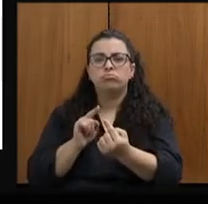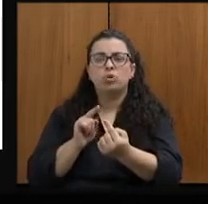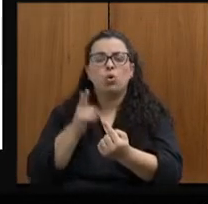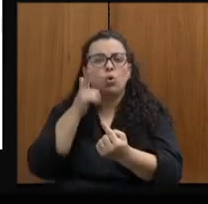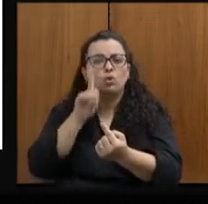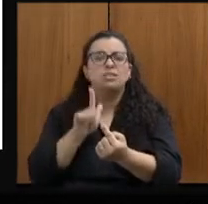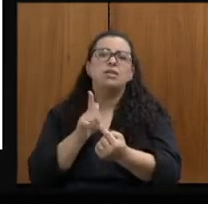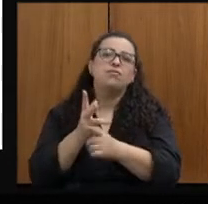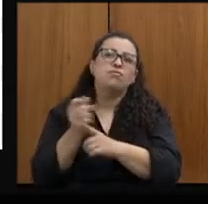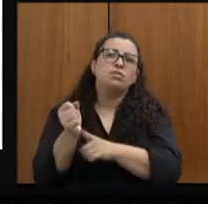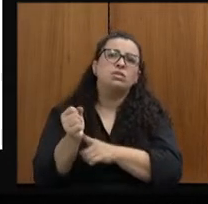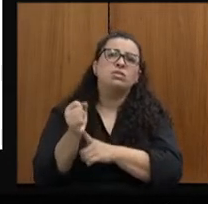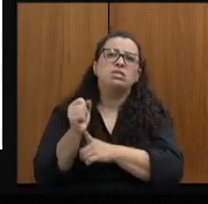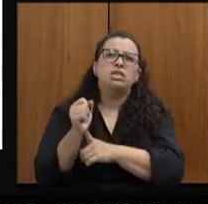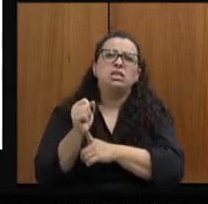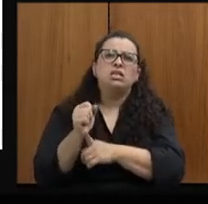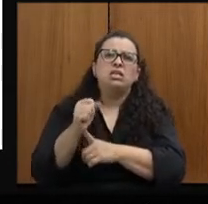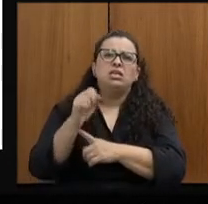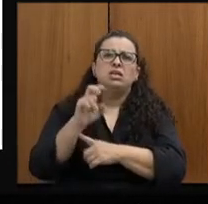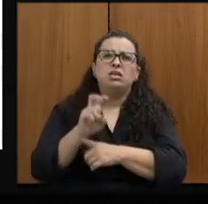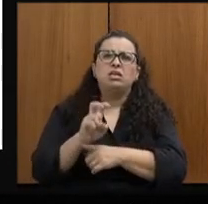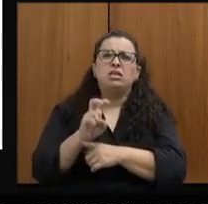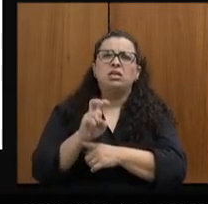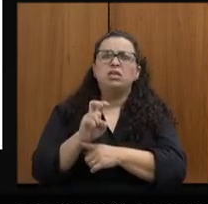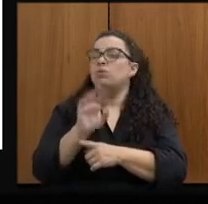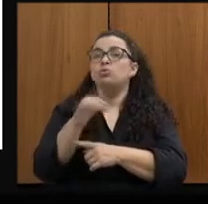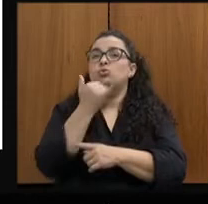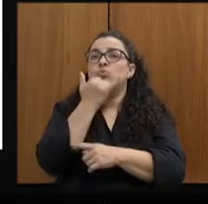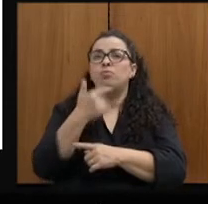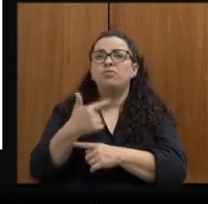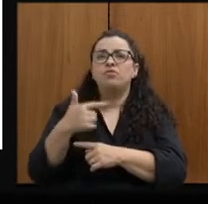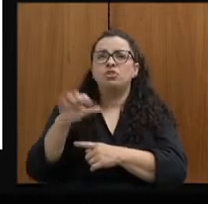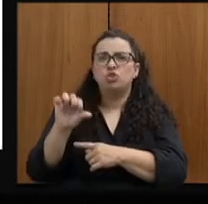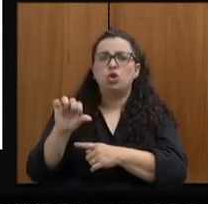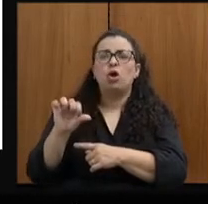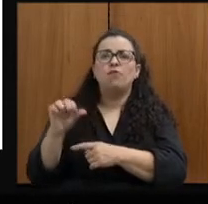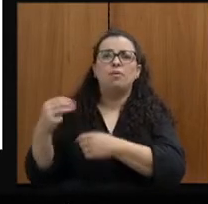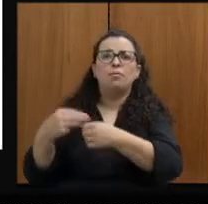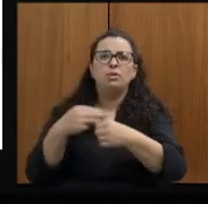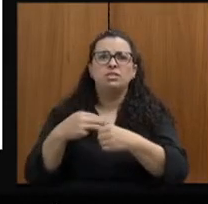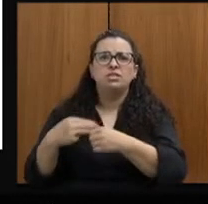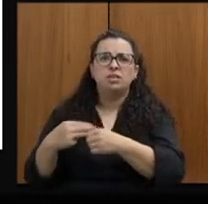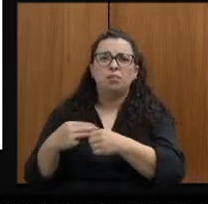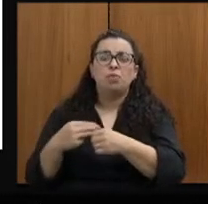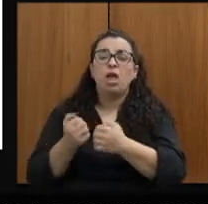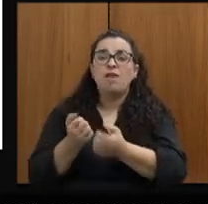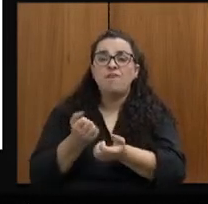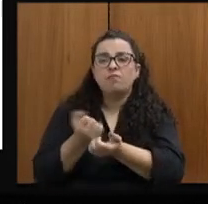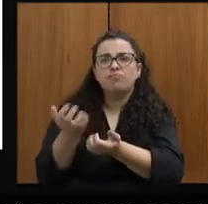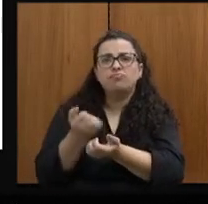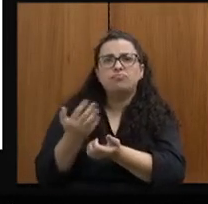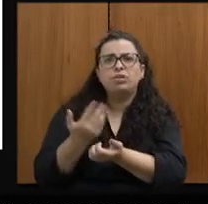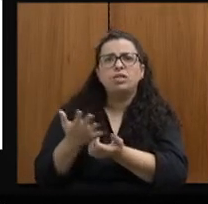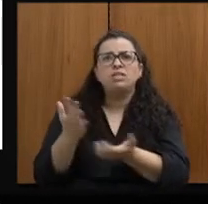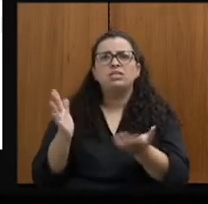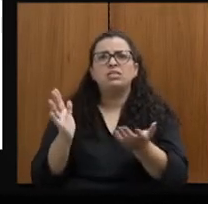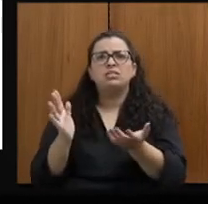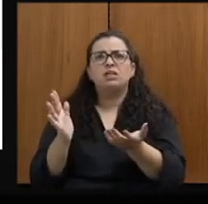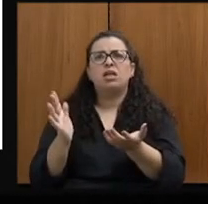com 529 famílias com kits de insumos produtivos, que significa sementes e ferramentas, para